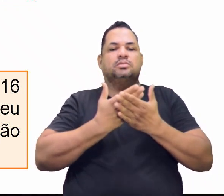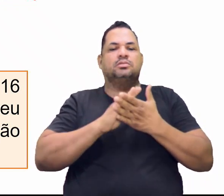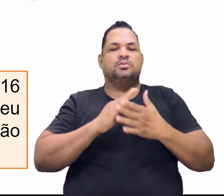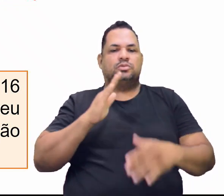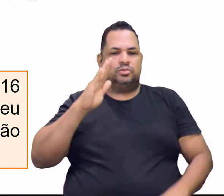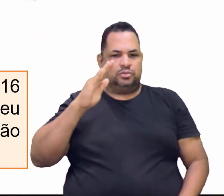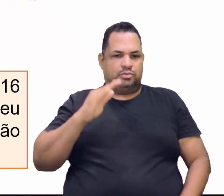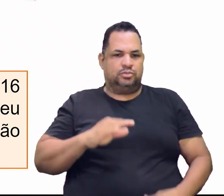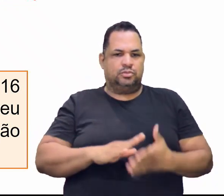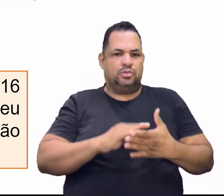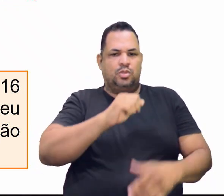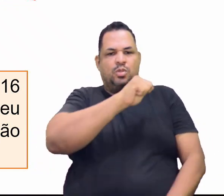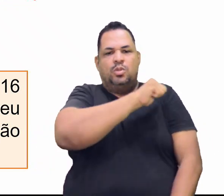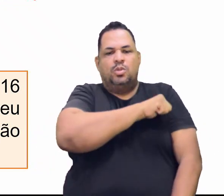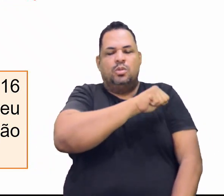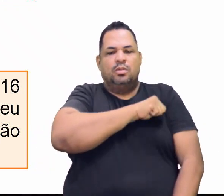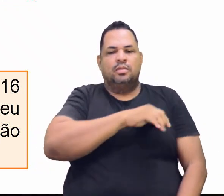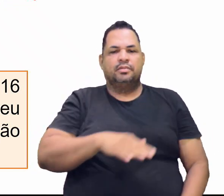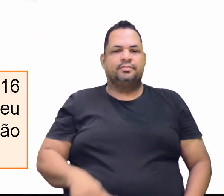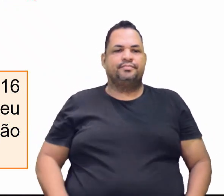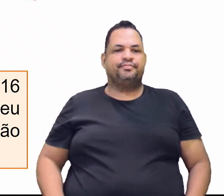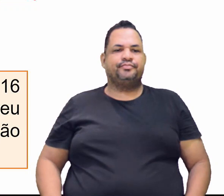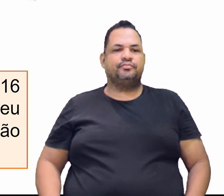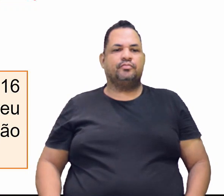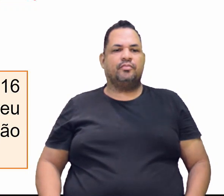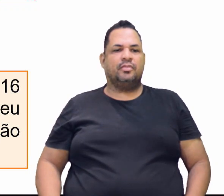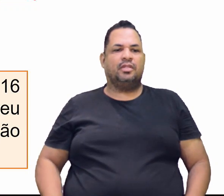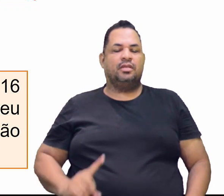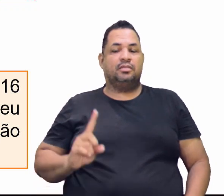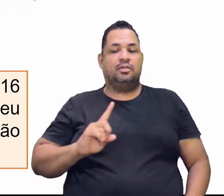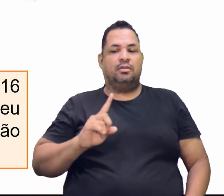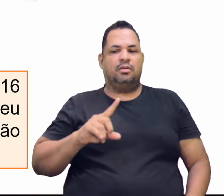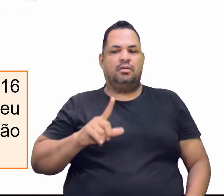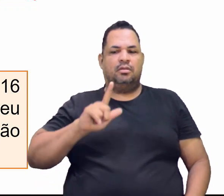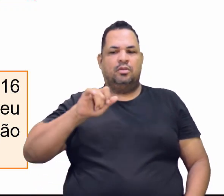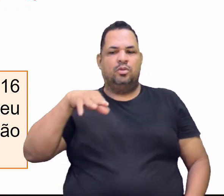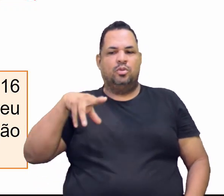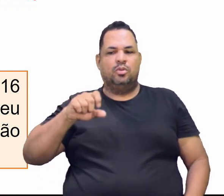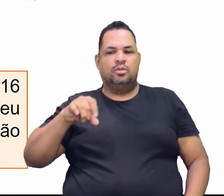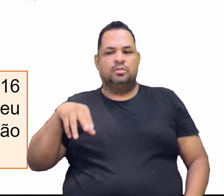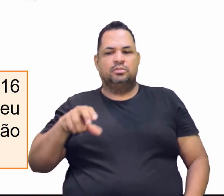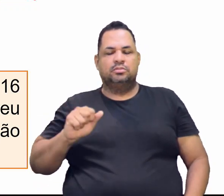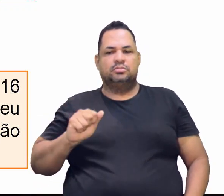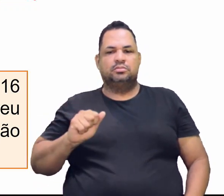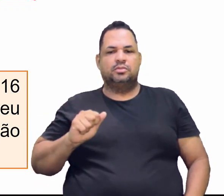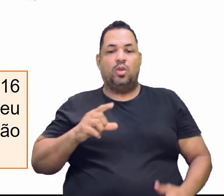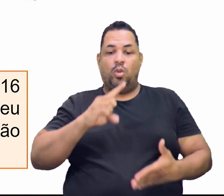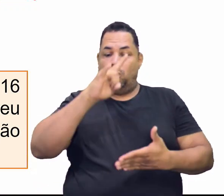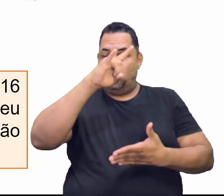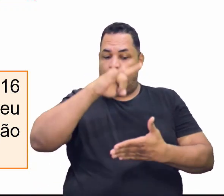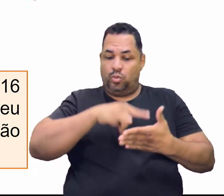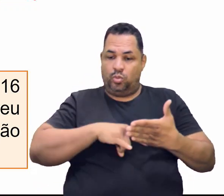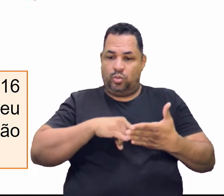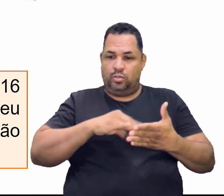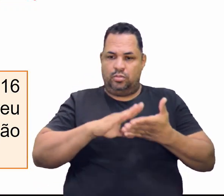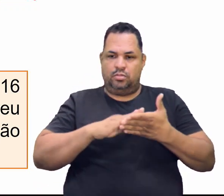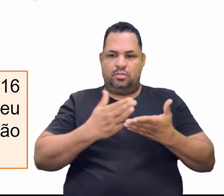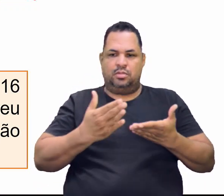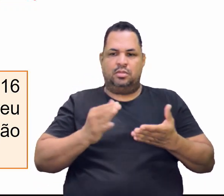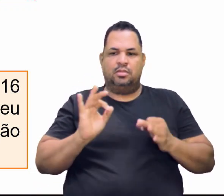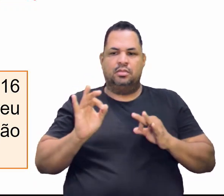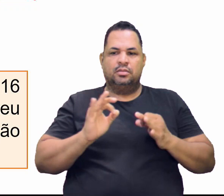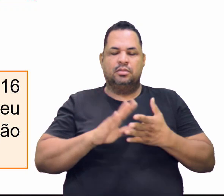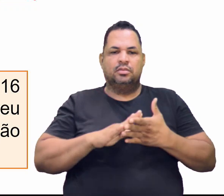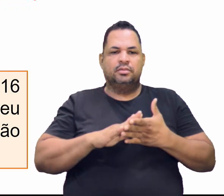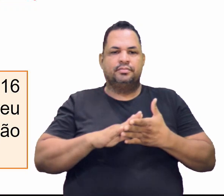do Exército, no Rio de Janeiro. Tá bom? Mas não é o Loures Maga que está falando, são os documentos. E contra o